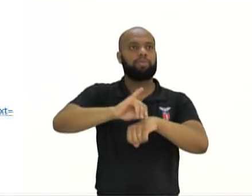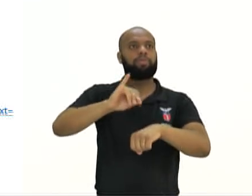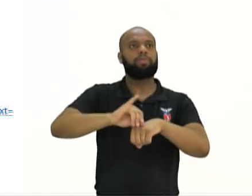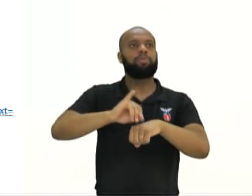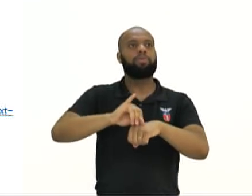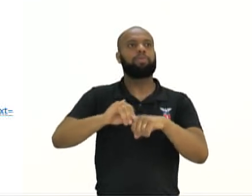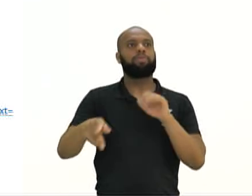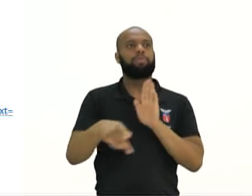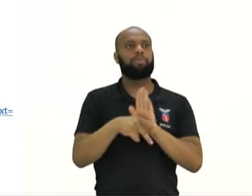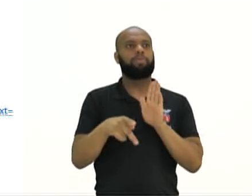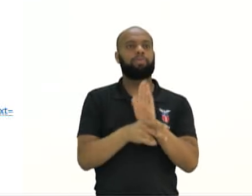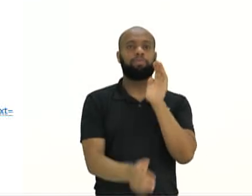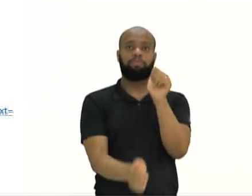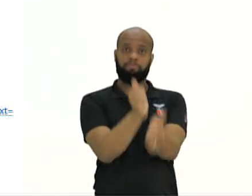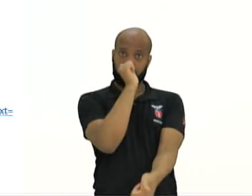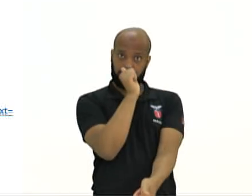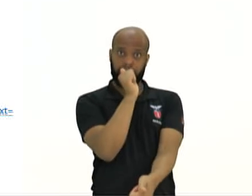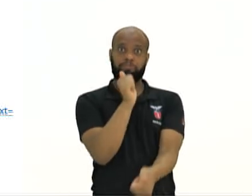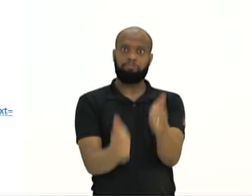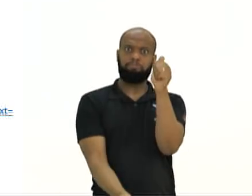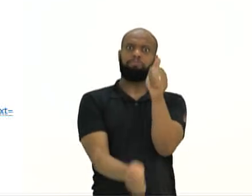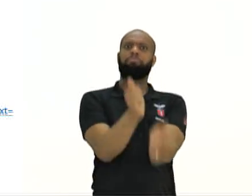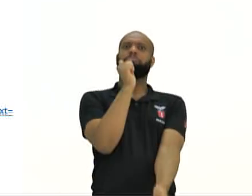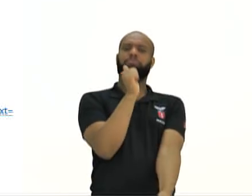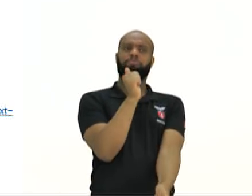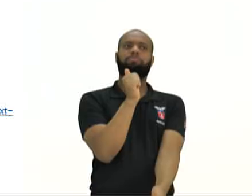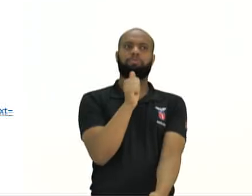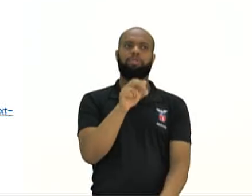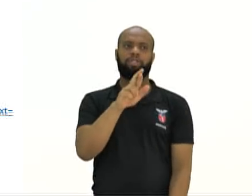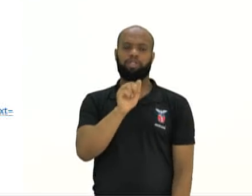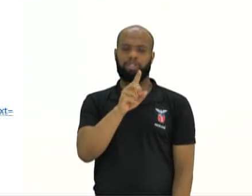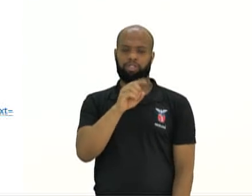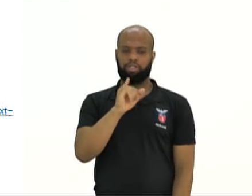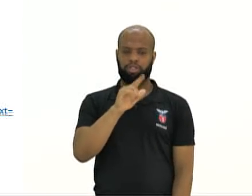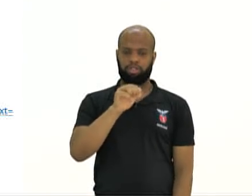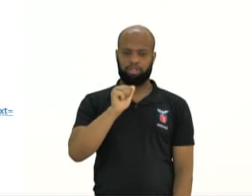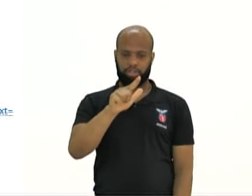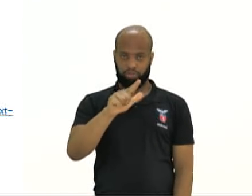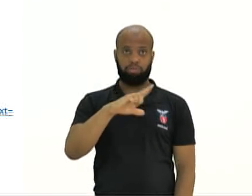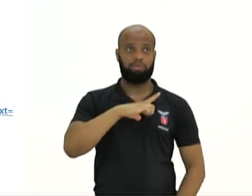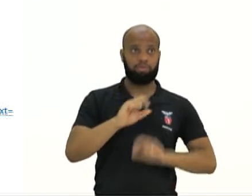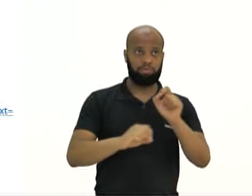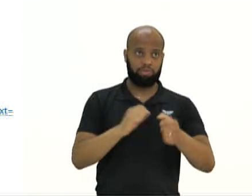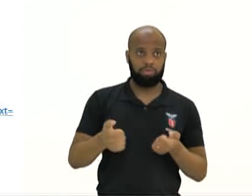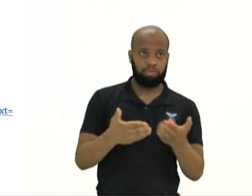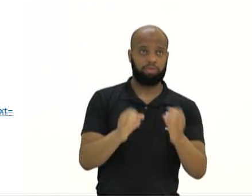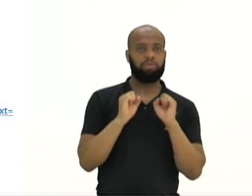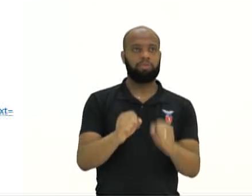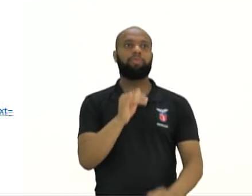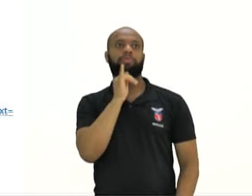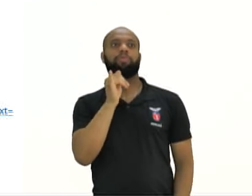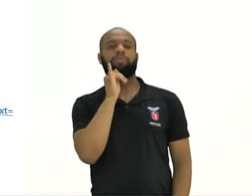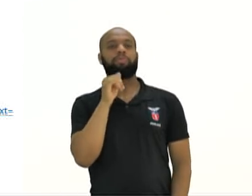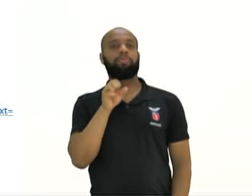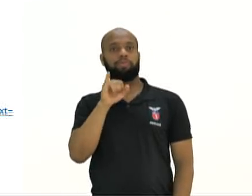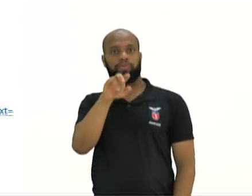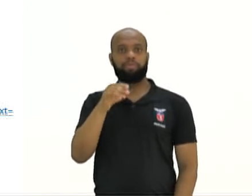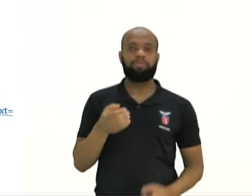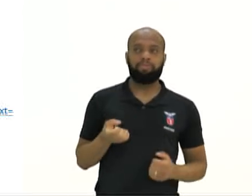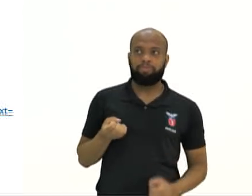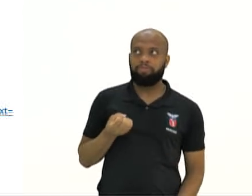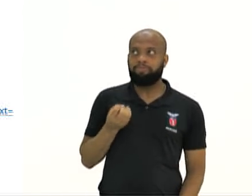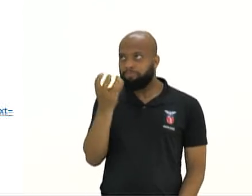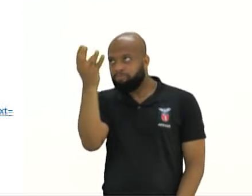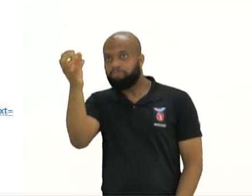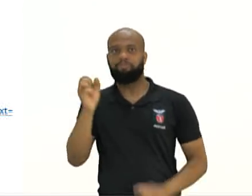dos esportes radicais, né? Oferece esse tipo de serviço lá. Para vocês terem uma ideia, vocês podem praticar lá, quando vocês visitarem,